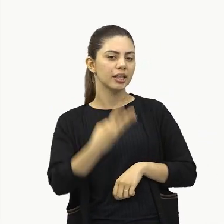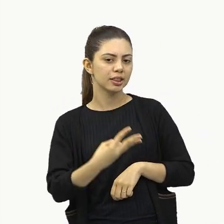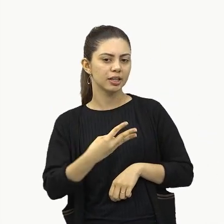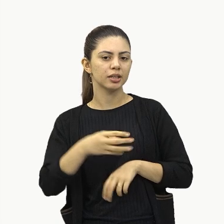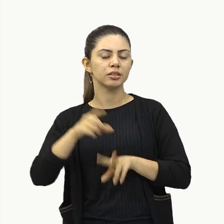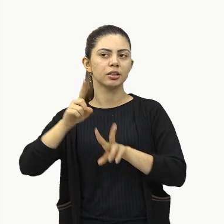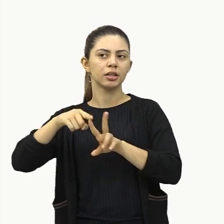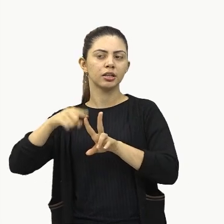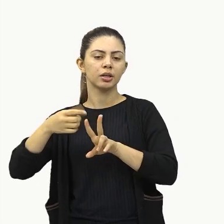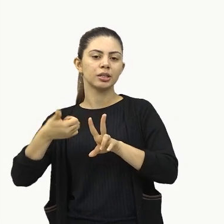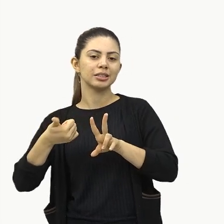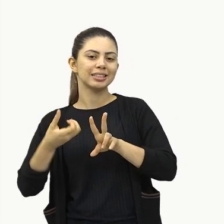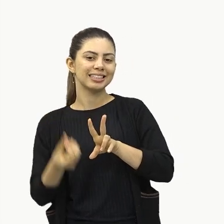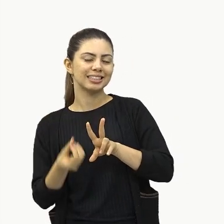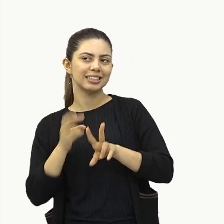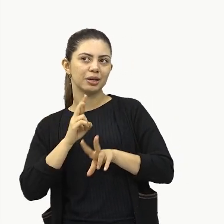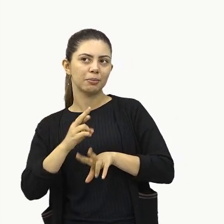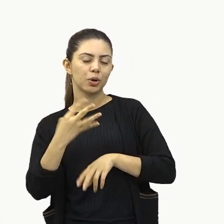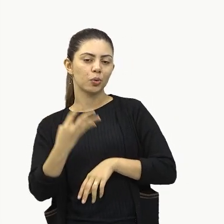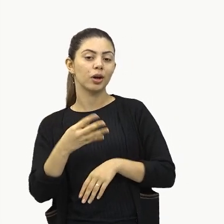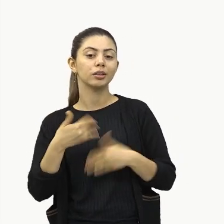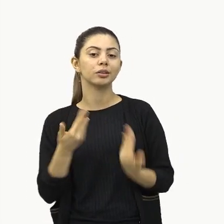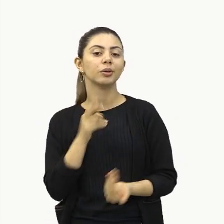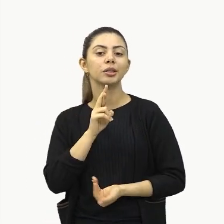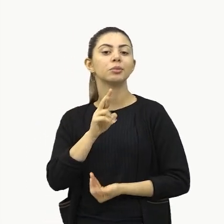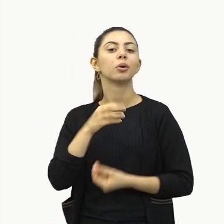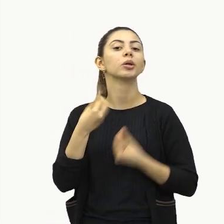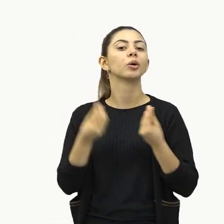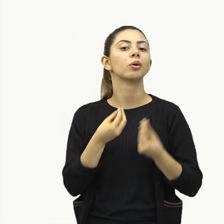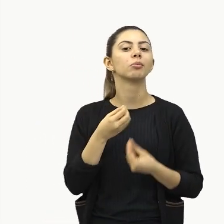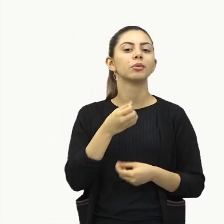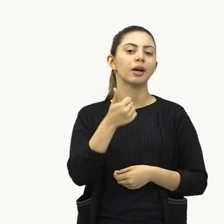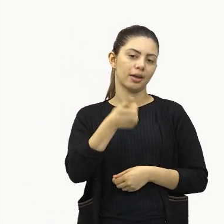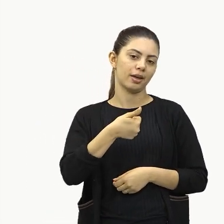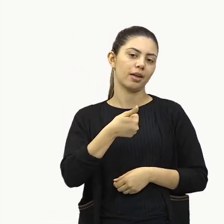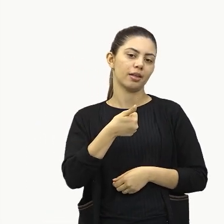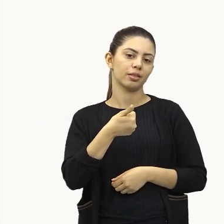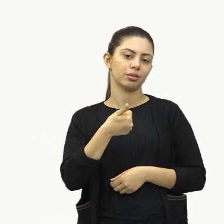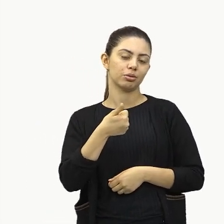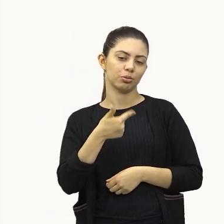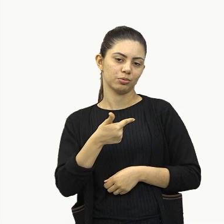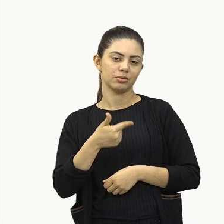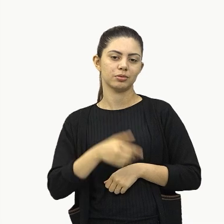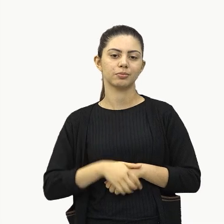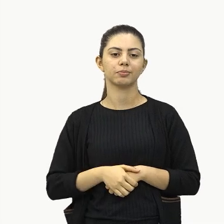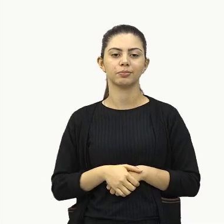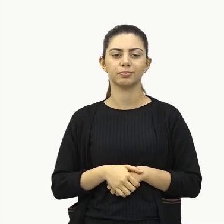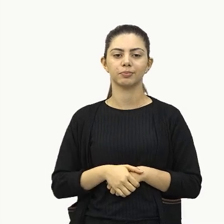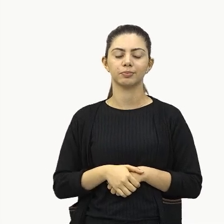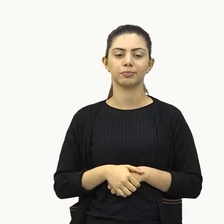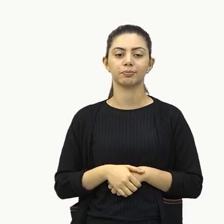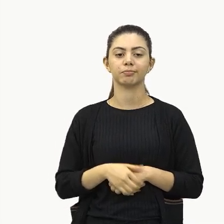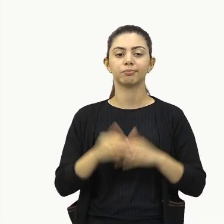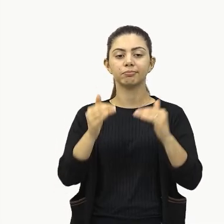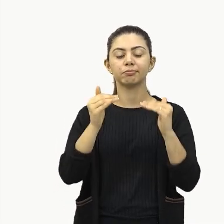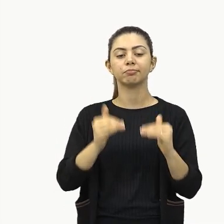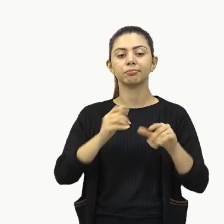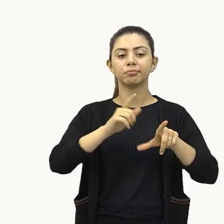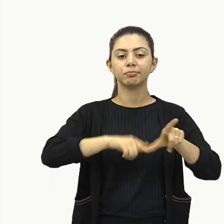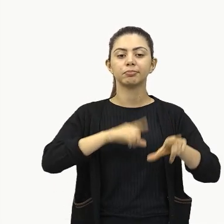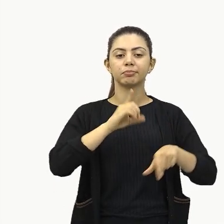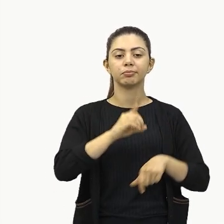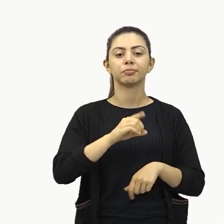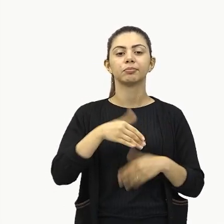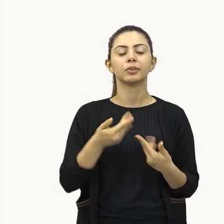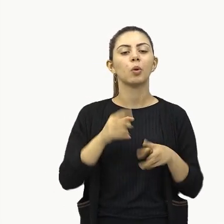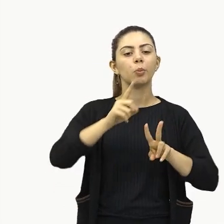de 16 é 4. Que o resultado aqui seria 12, mas não é obrigado. E aqui agora, raiz cúbica de 4